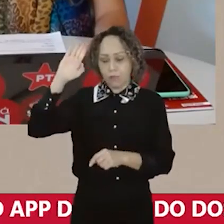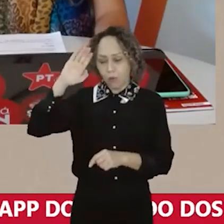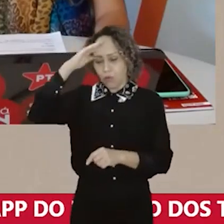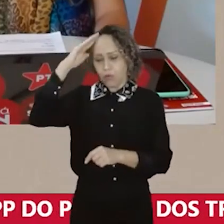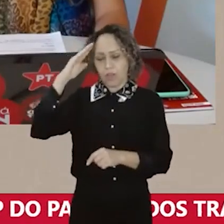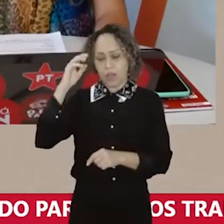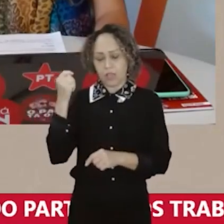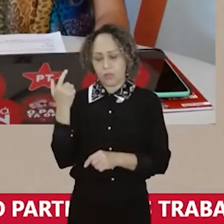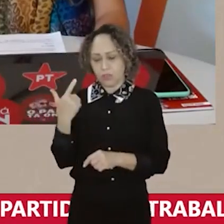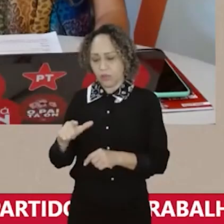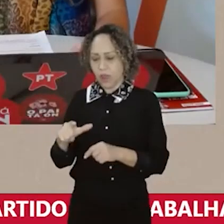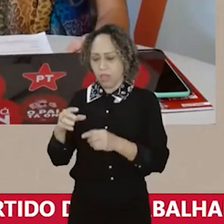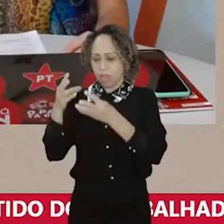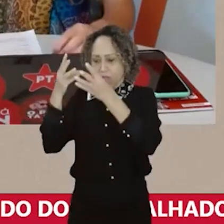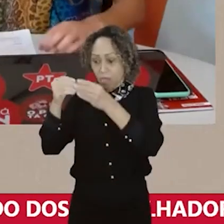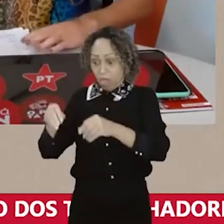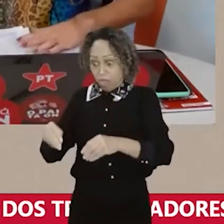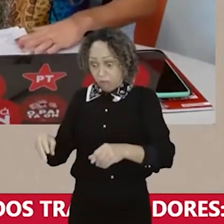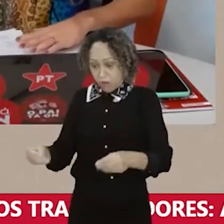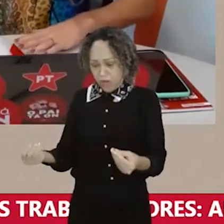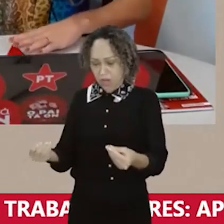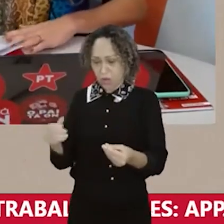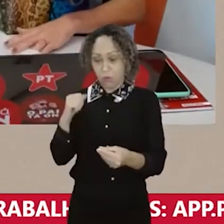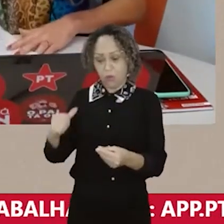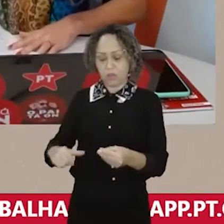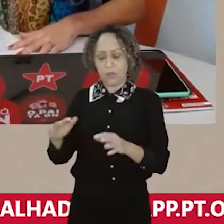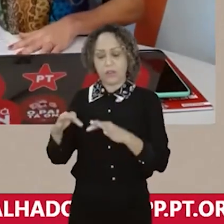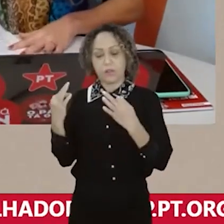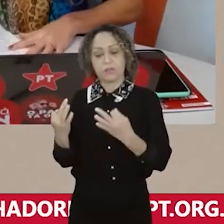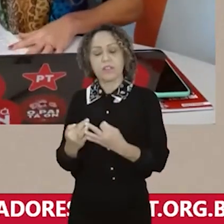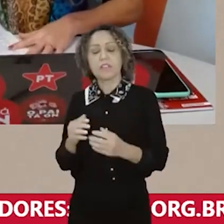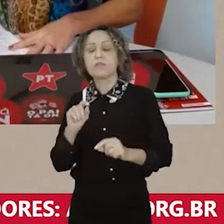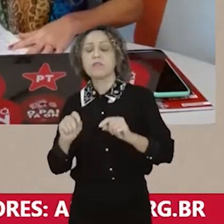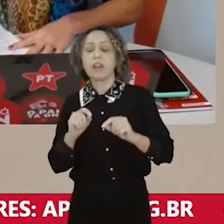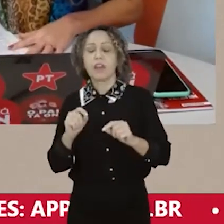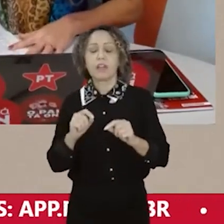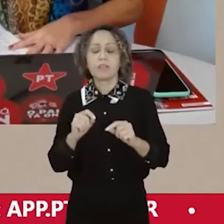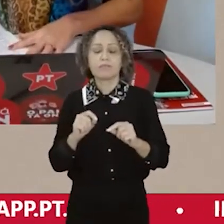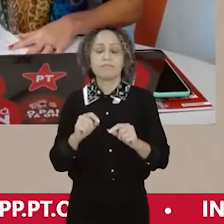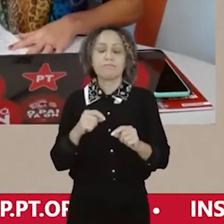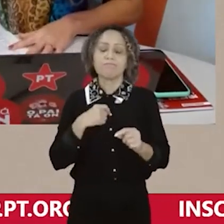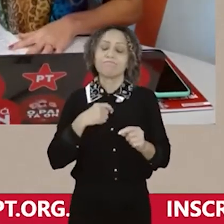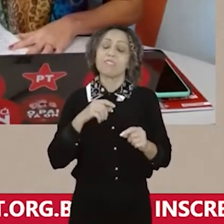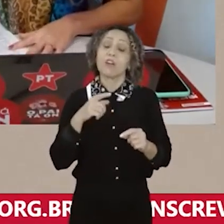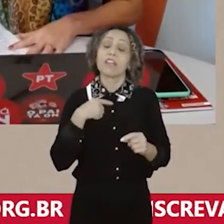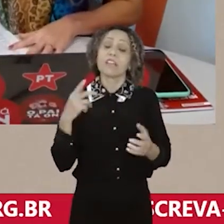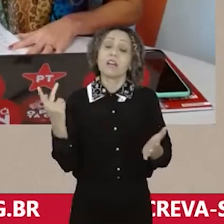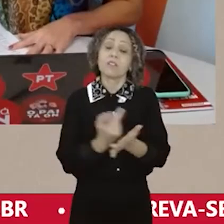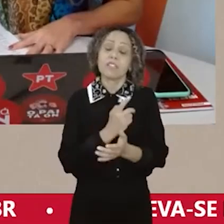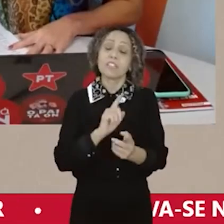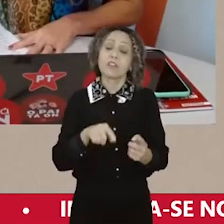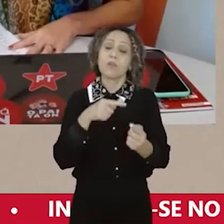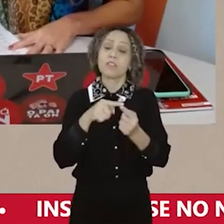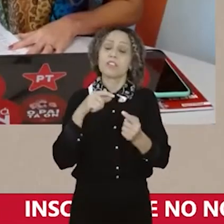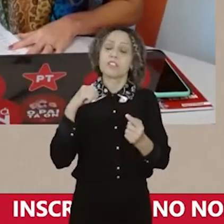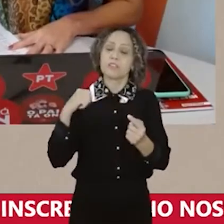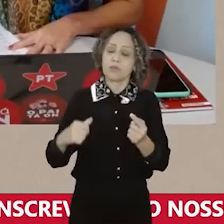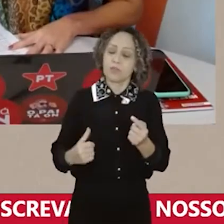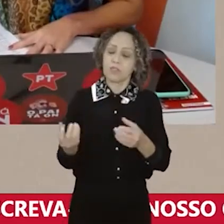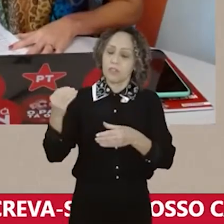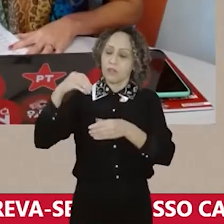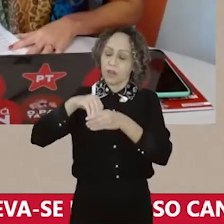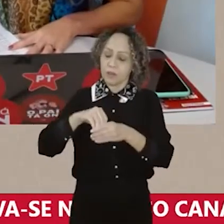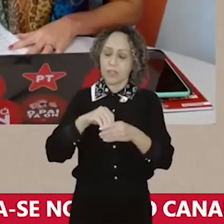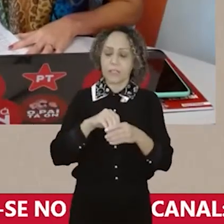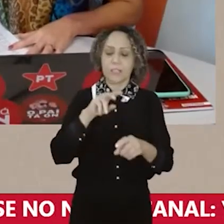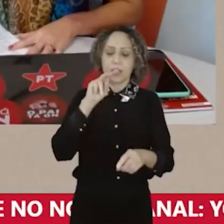teria que subir agora, né, garantindo cuidado para idosos, política de cuidados, o setor